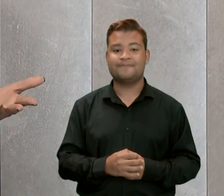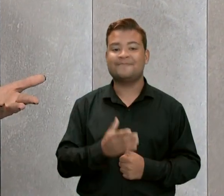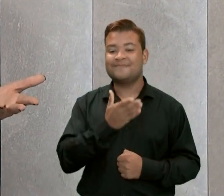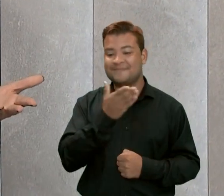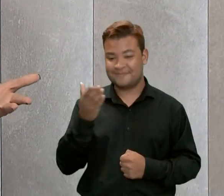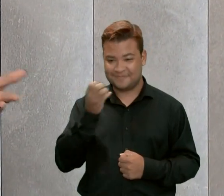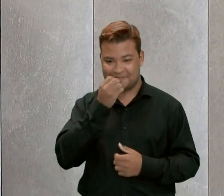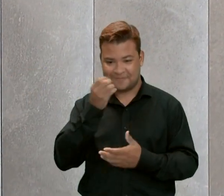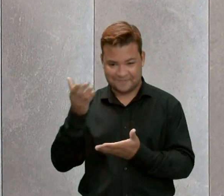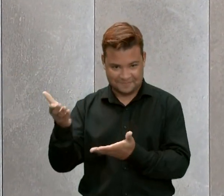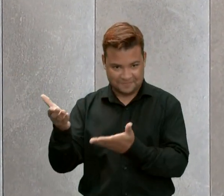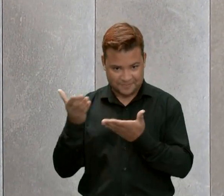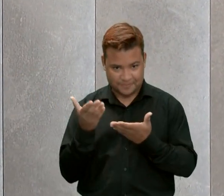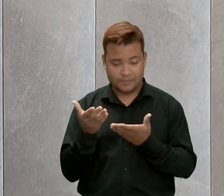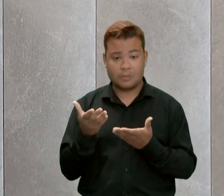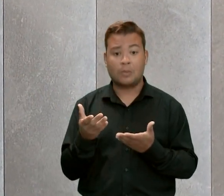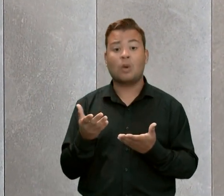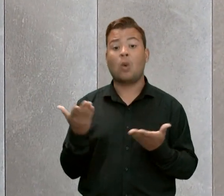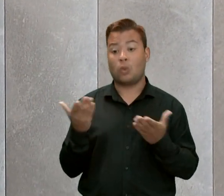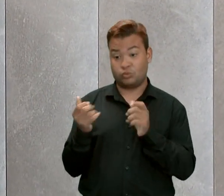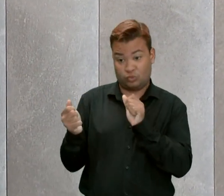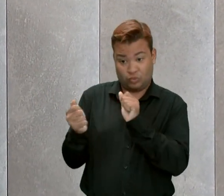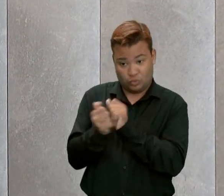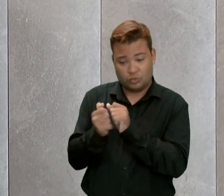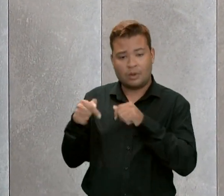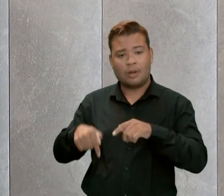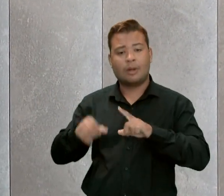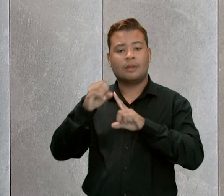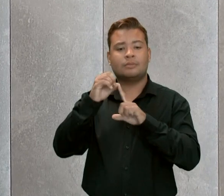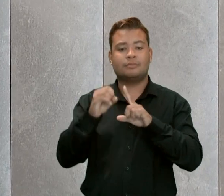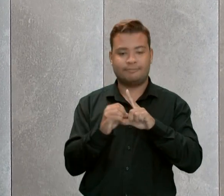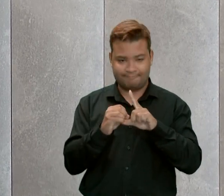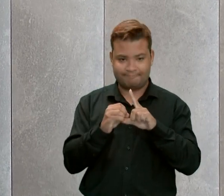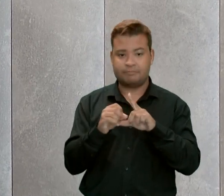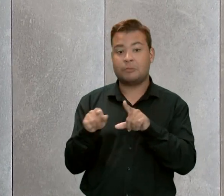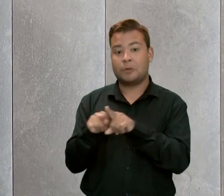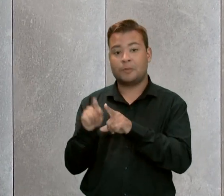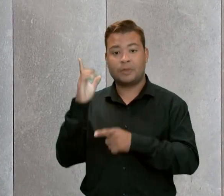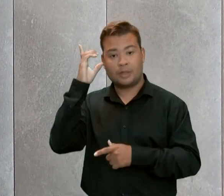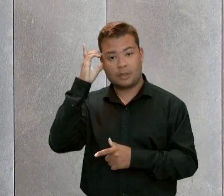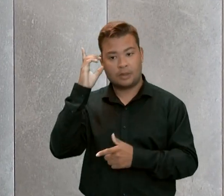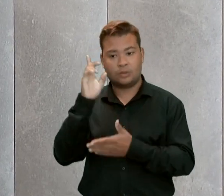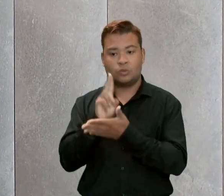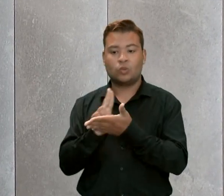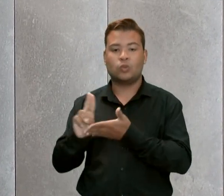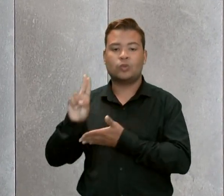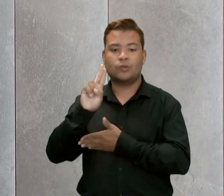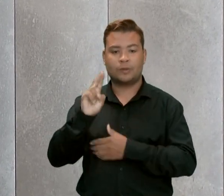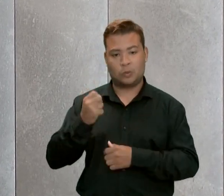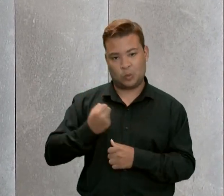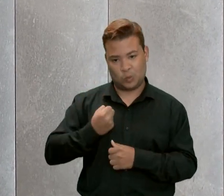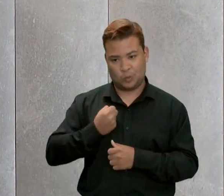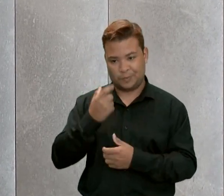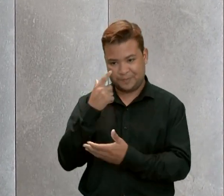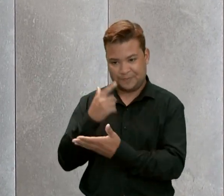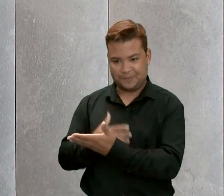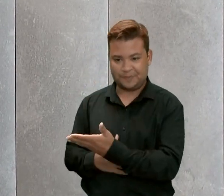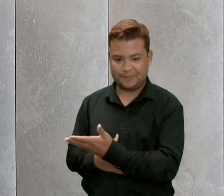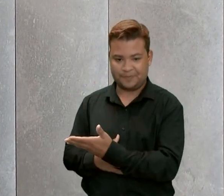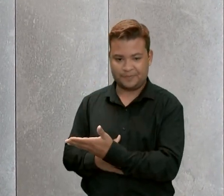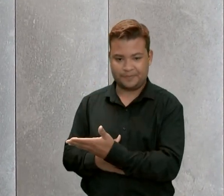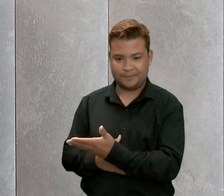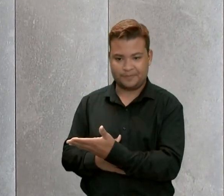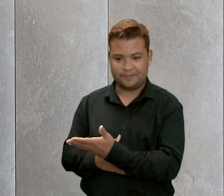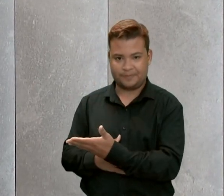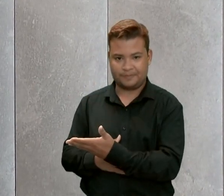Seja muito bem-vindo, estamos juntos aqui na TV UFG e também na Rádio Universitária 870